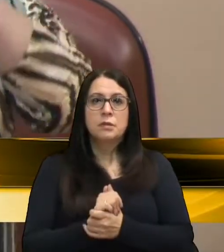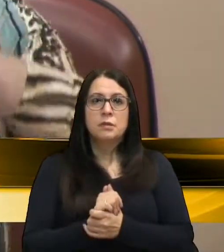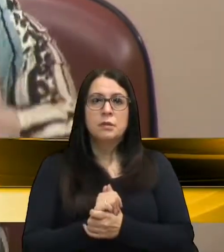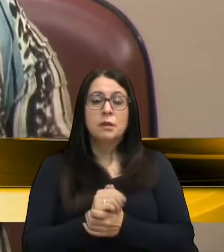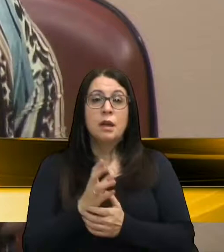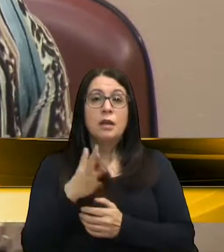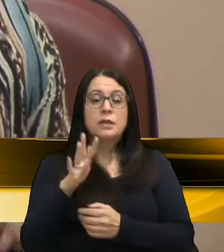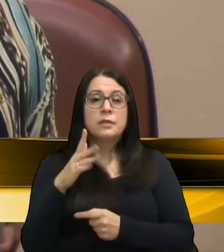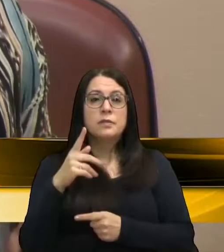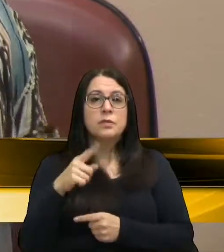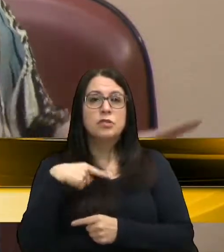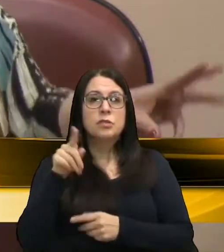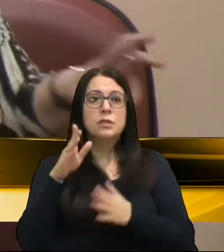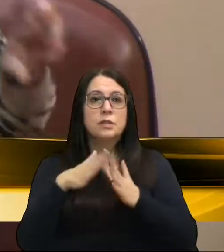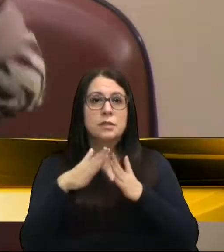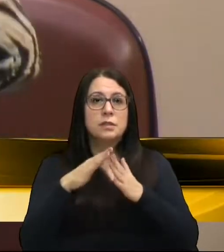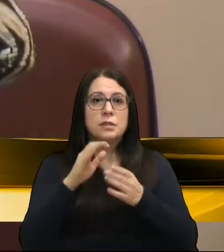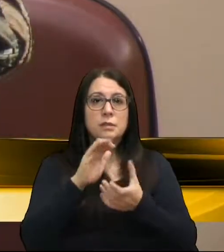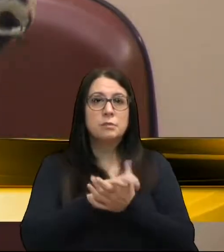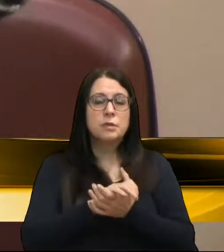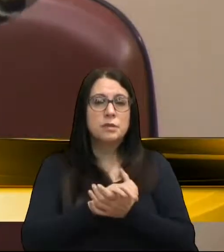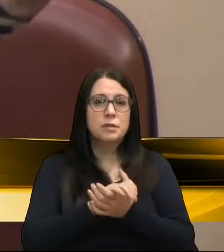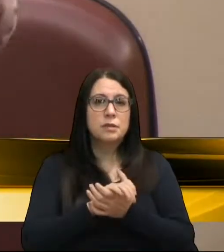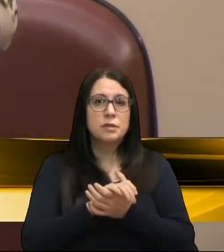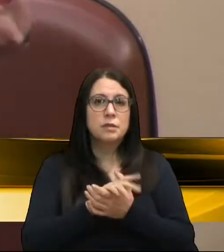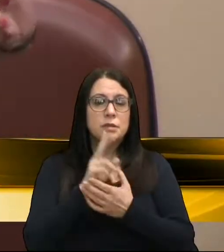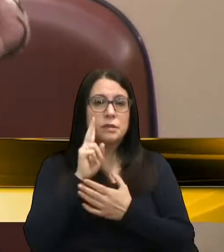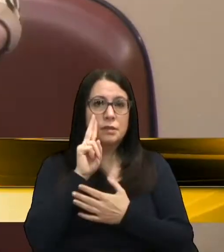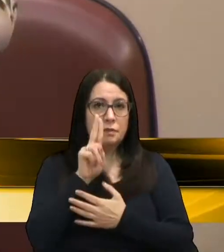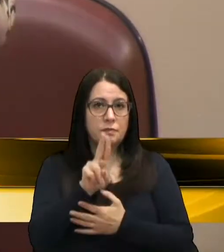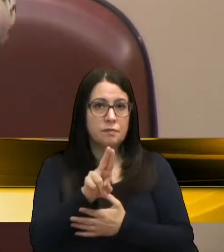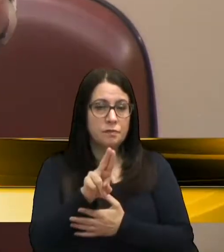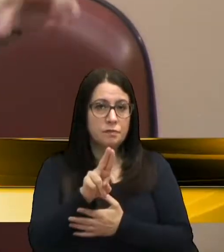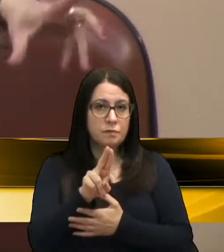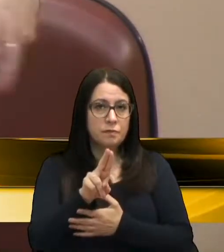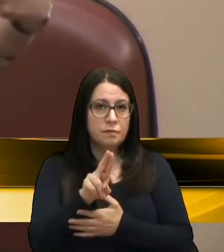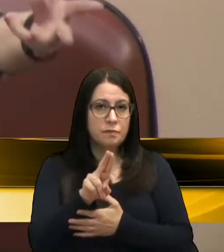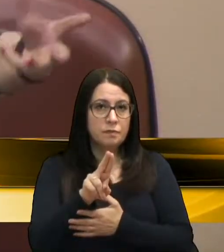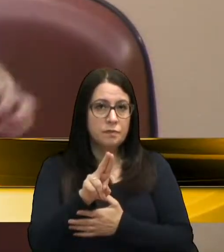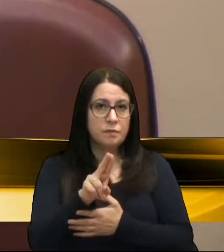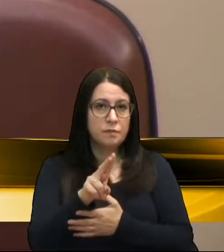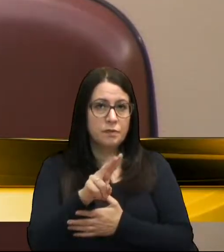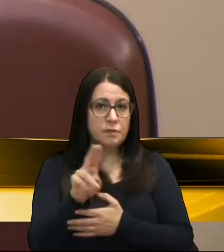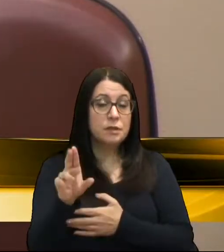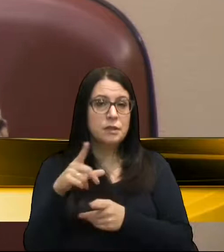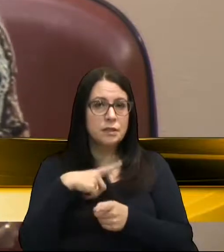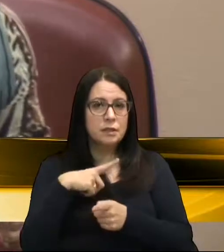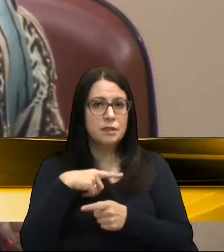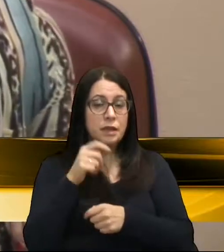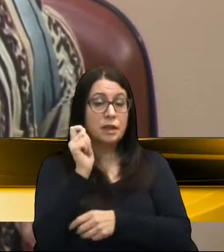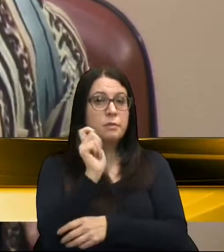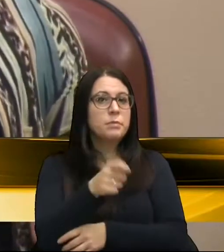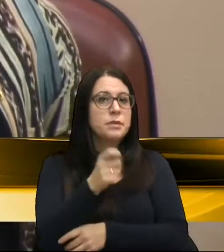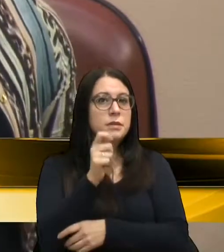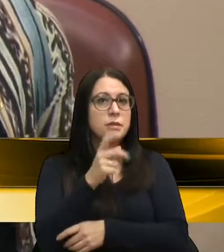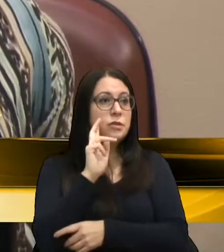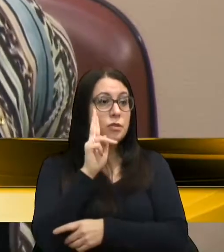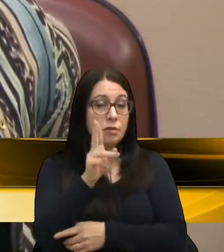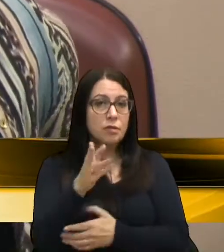muitas vezes eu chego em casa, meu marido está assistindo alguns canais que tem essa pescaria, e ele